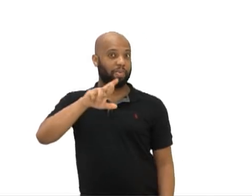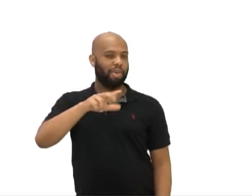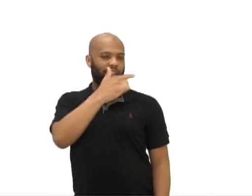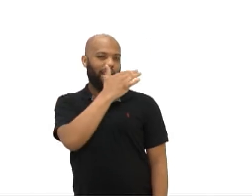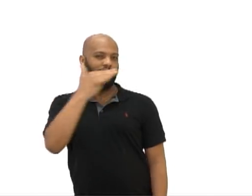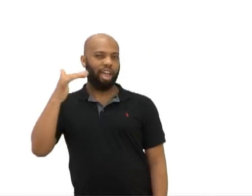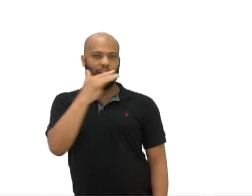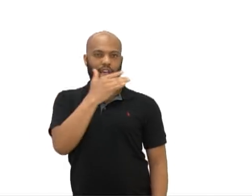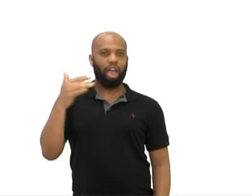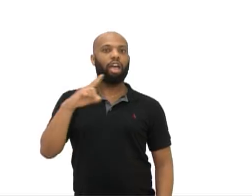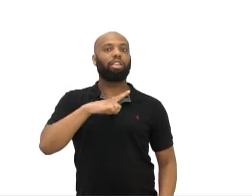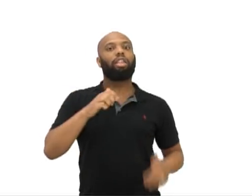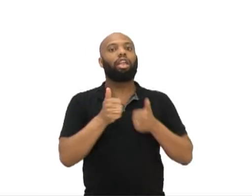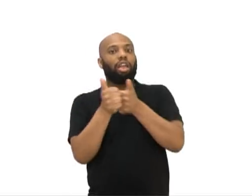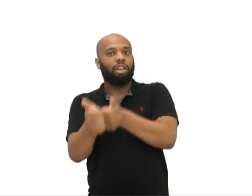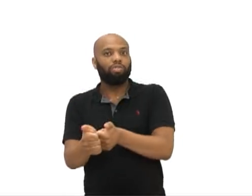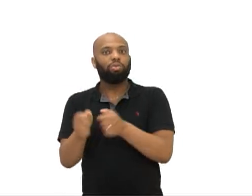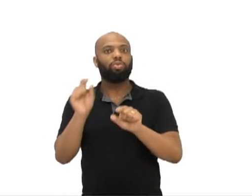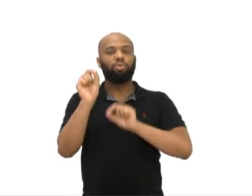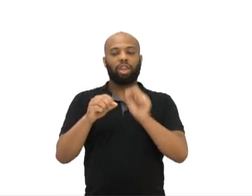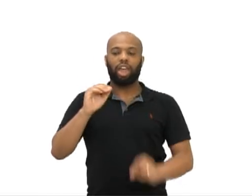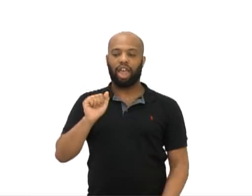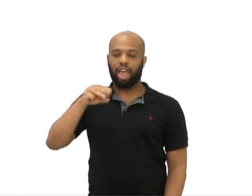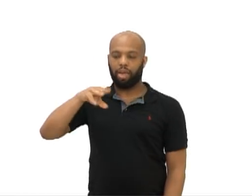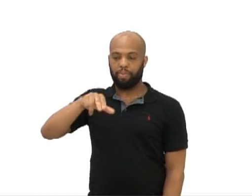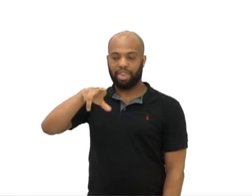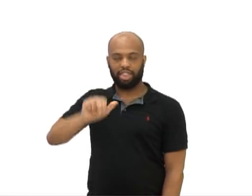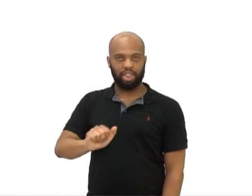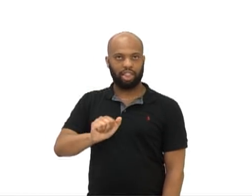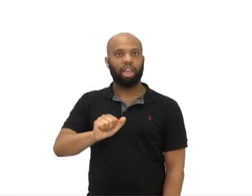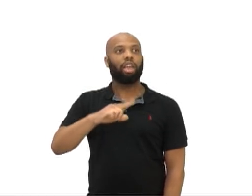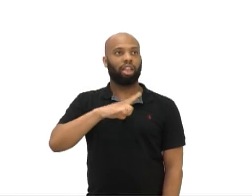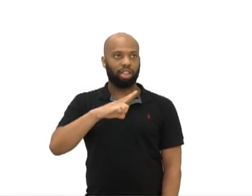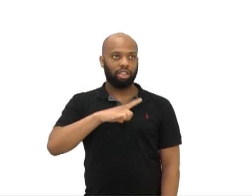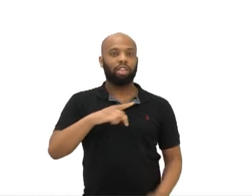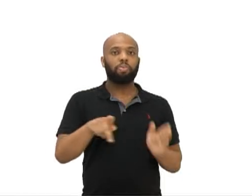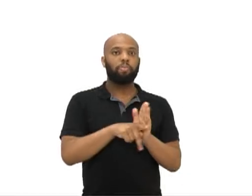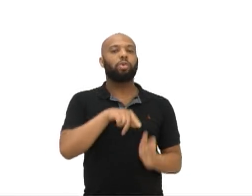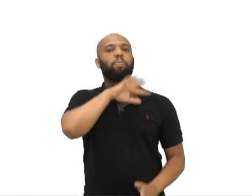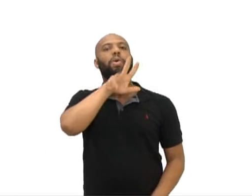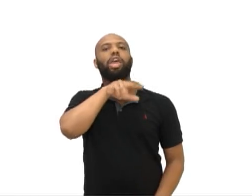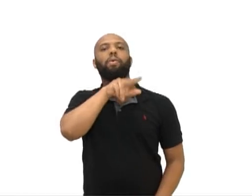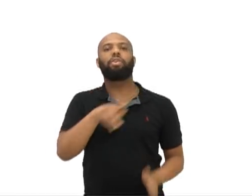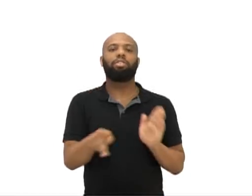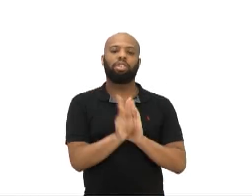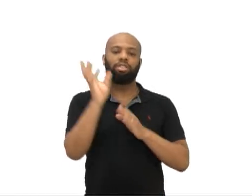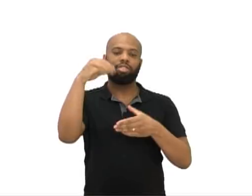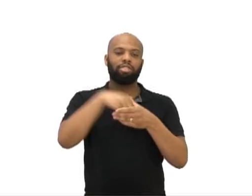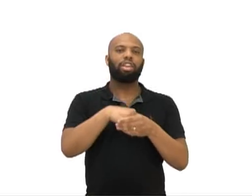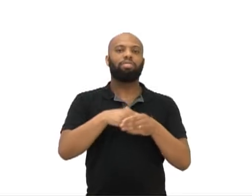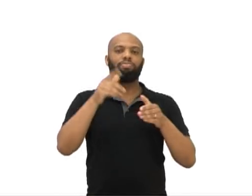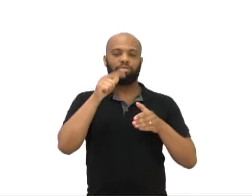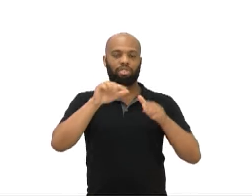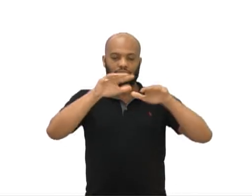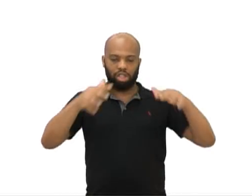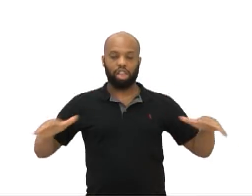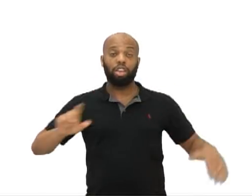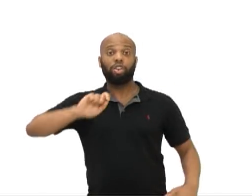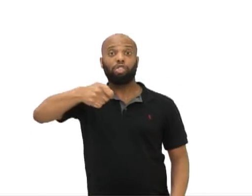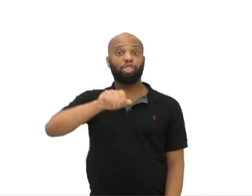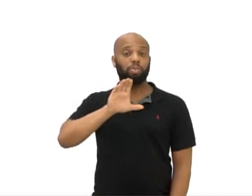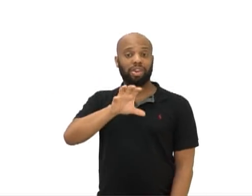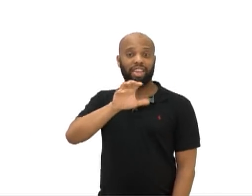de odores carregados das aminas, que são exalados pelos animais marinhos. Acerca das aminas